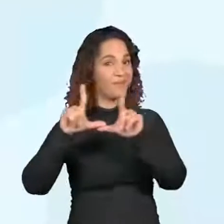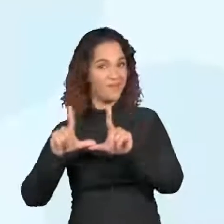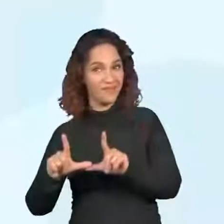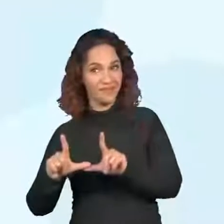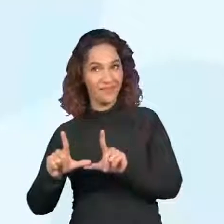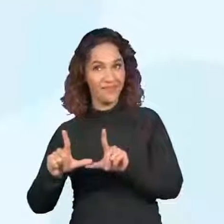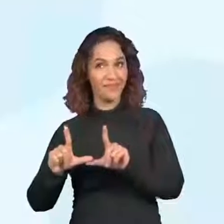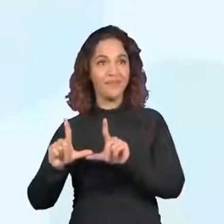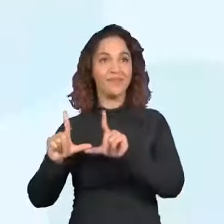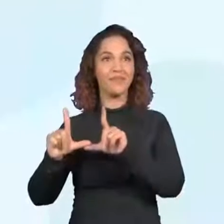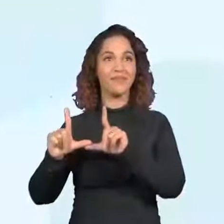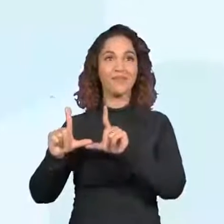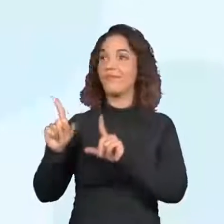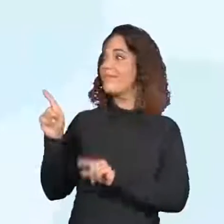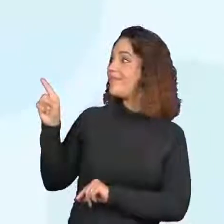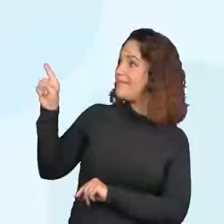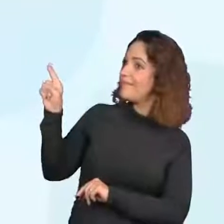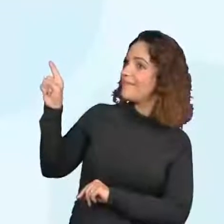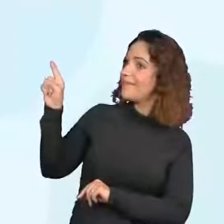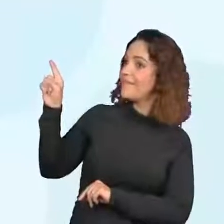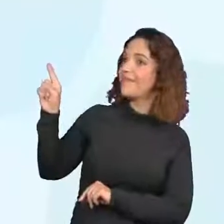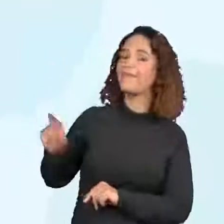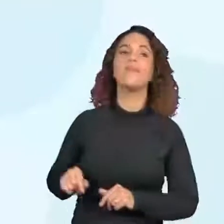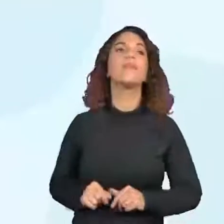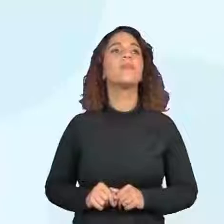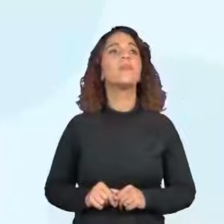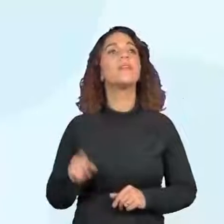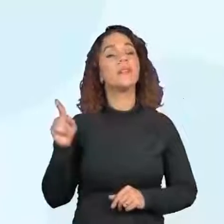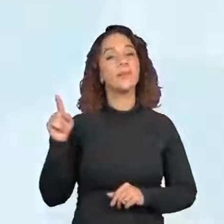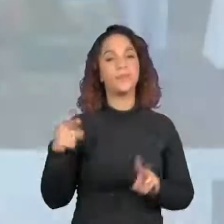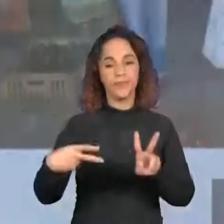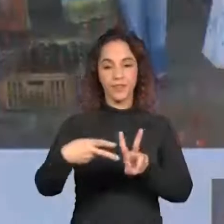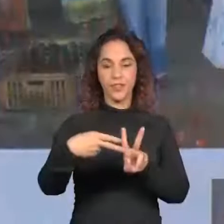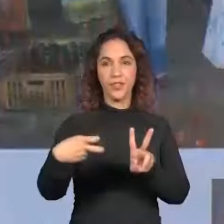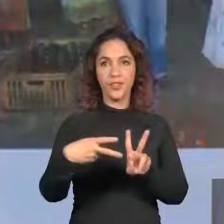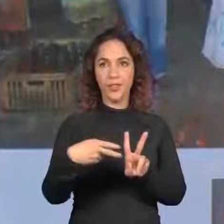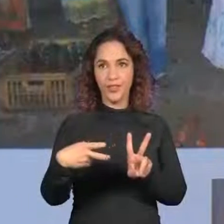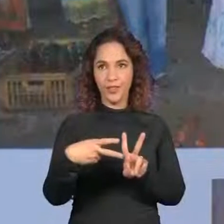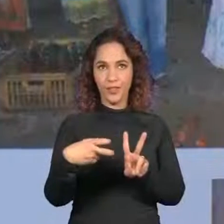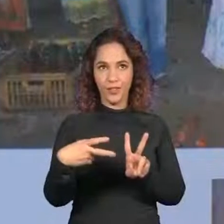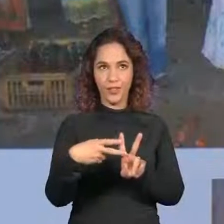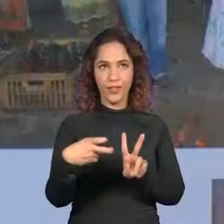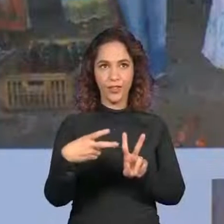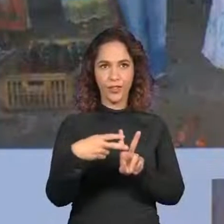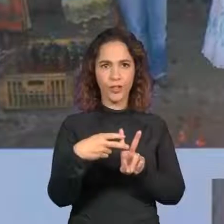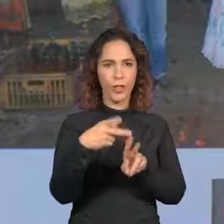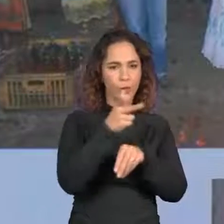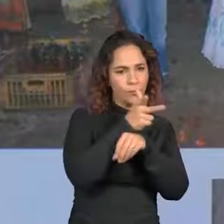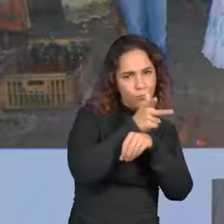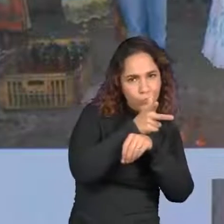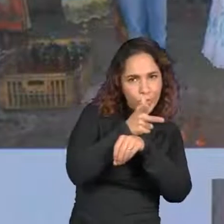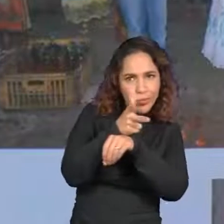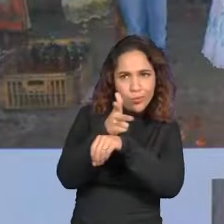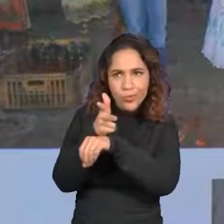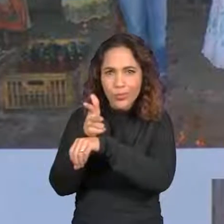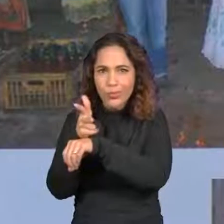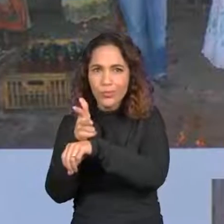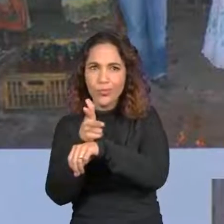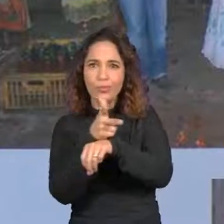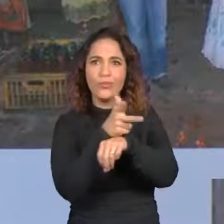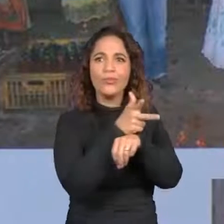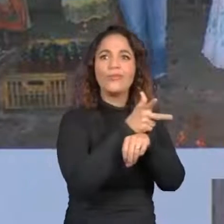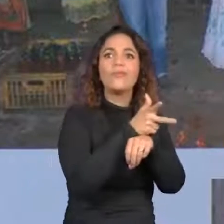temos aqui um indígena com uma filmadora registrando